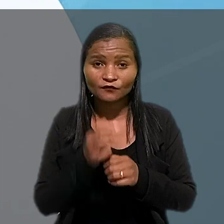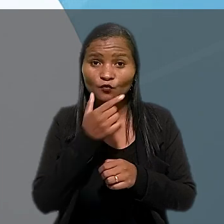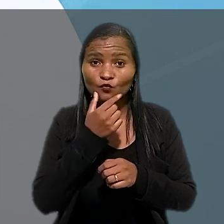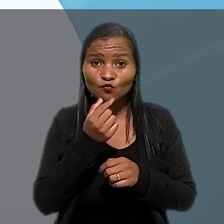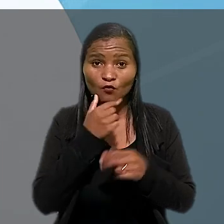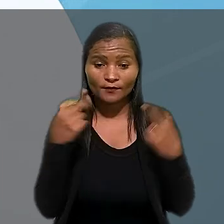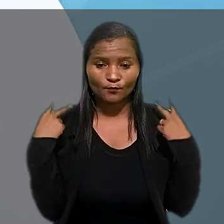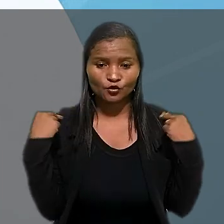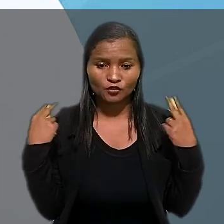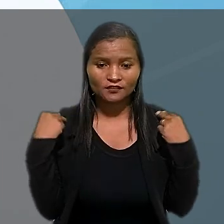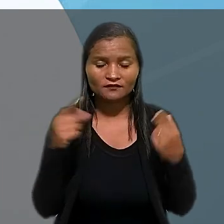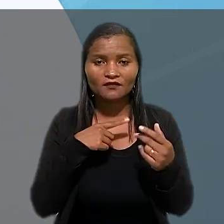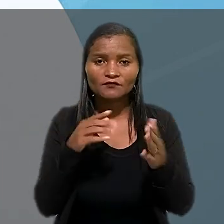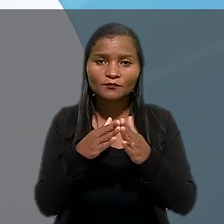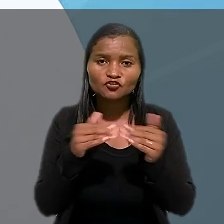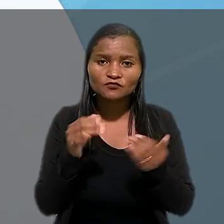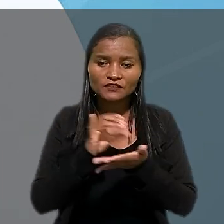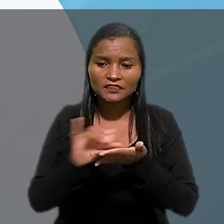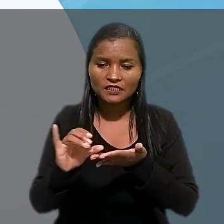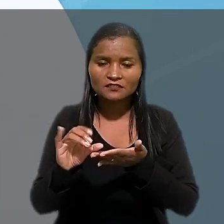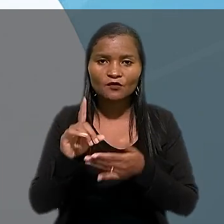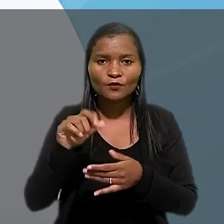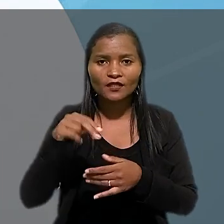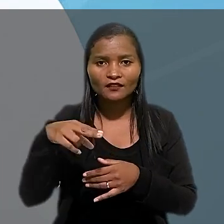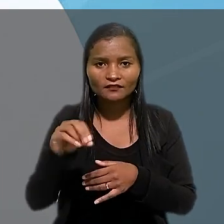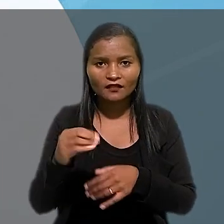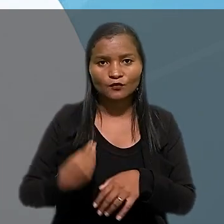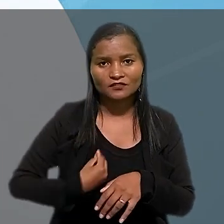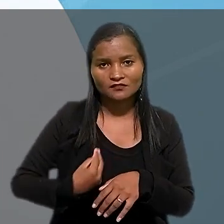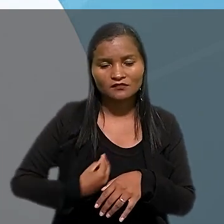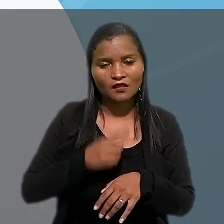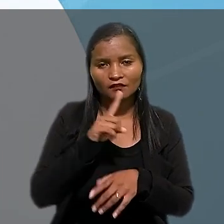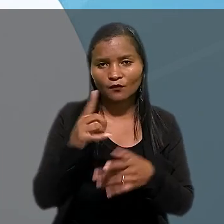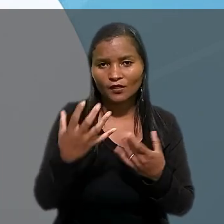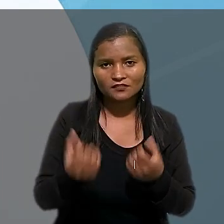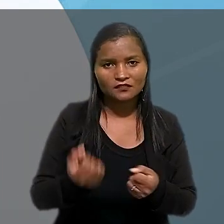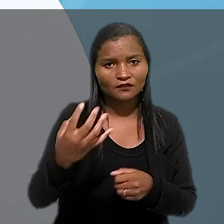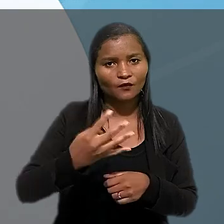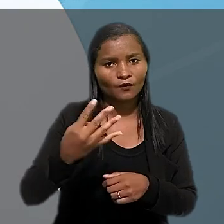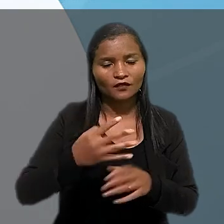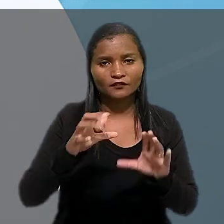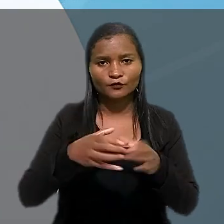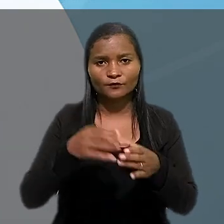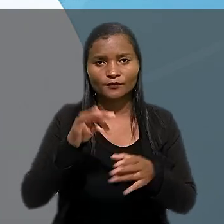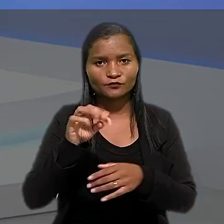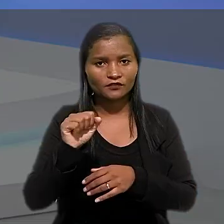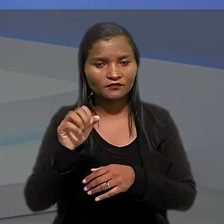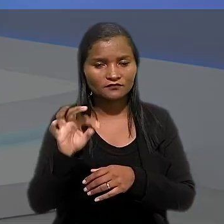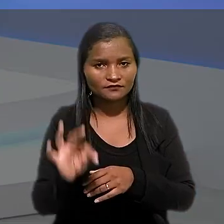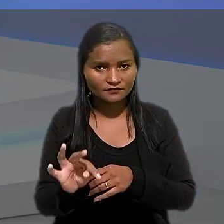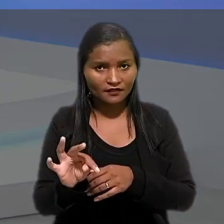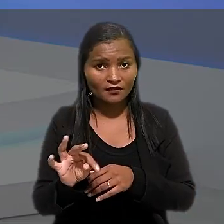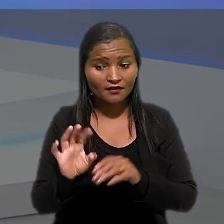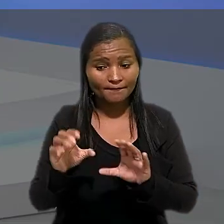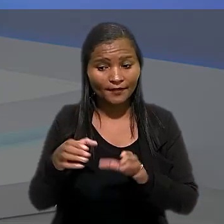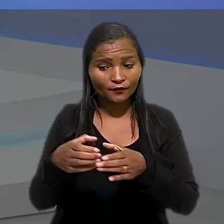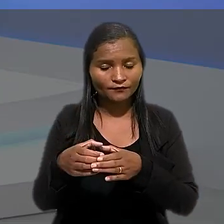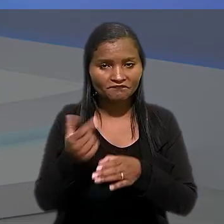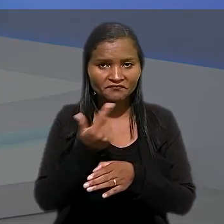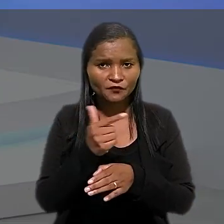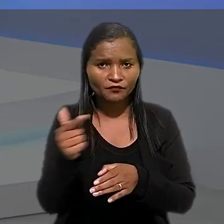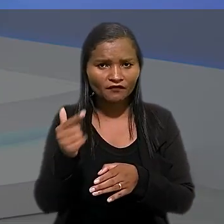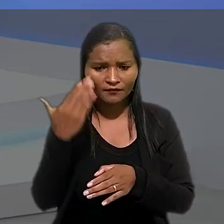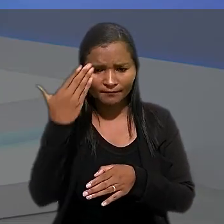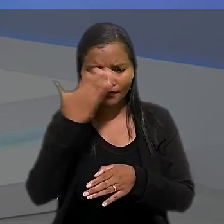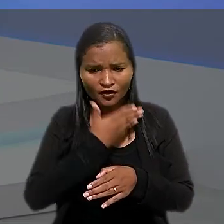Um motorista teve o pedido de indenização por dano existencial negado pela 4ª turma do TST. Para o colegiado,